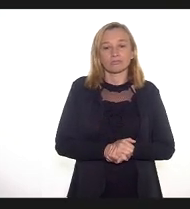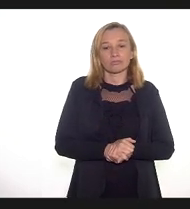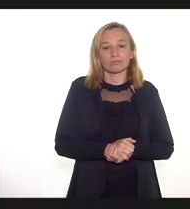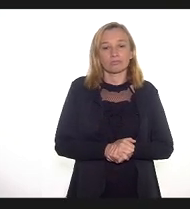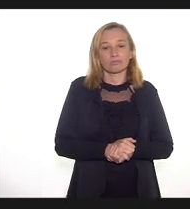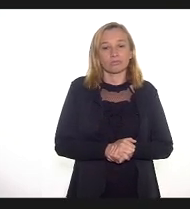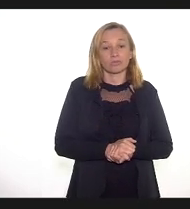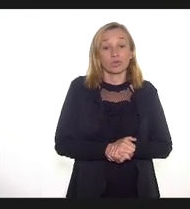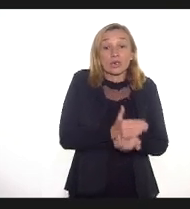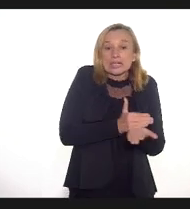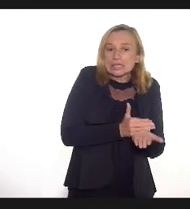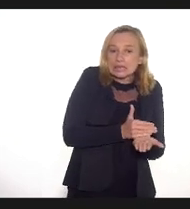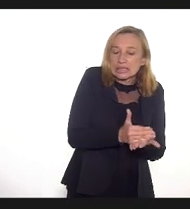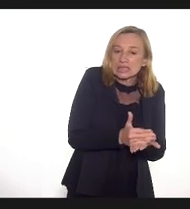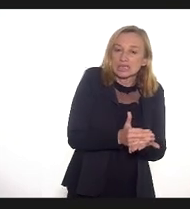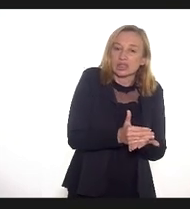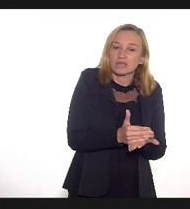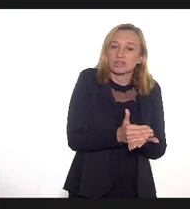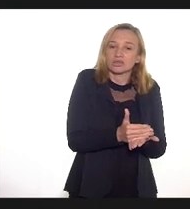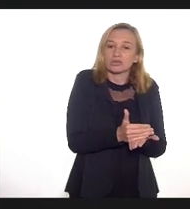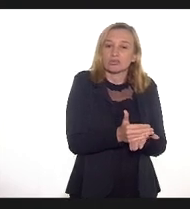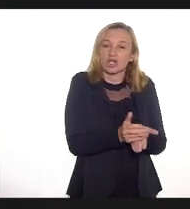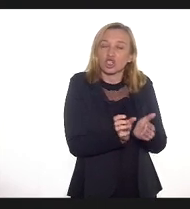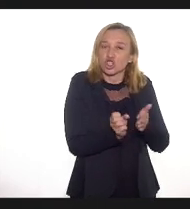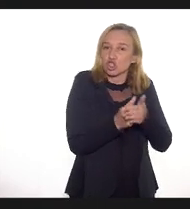E foi um início muito bem embalado.